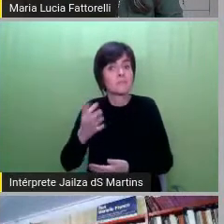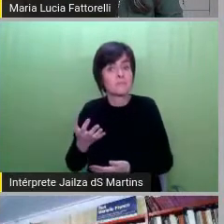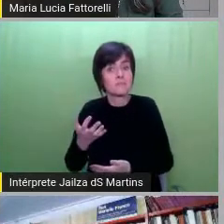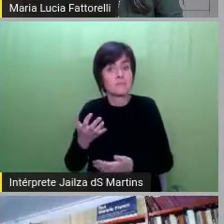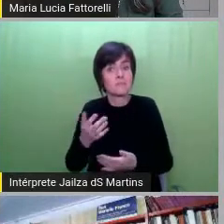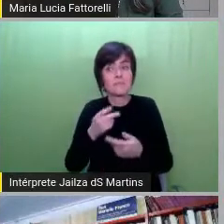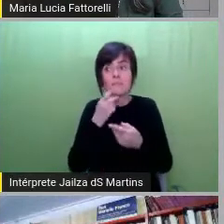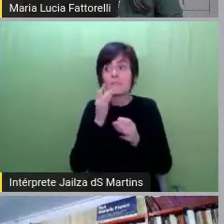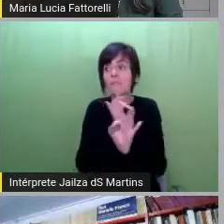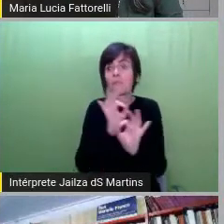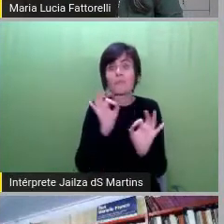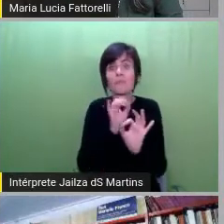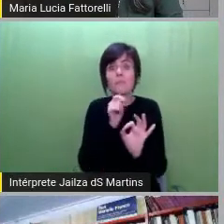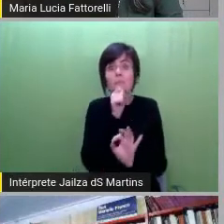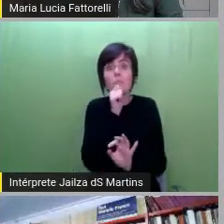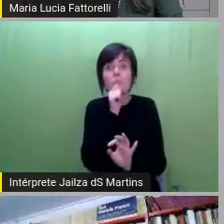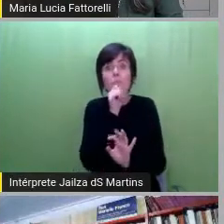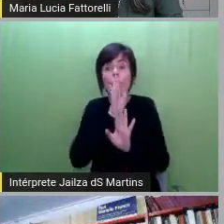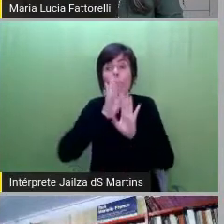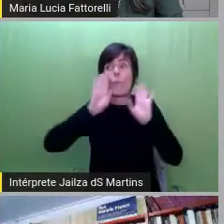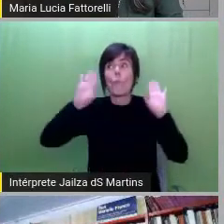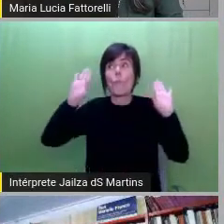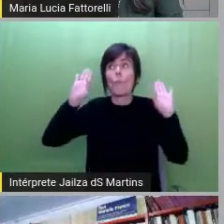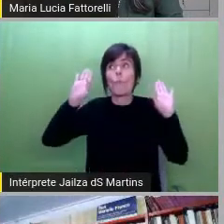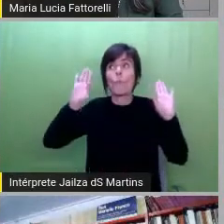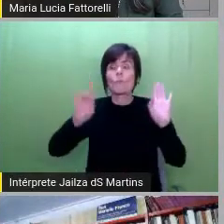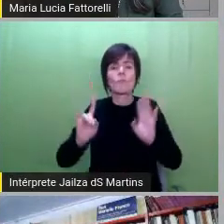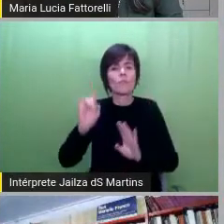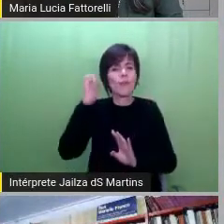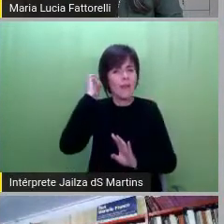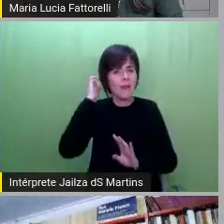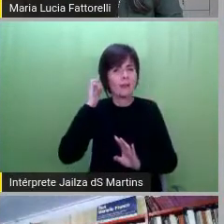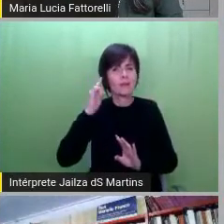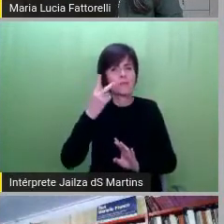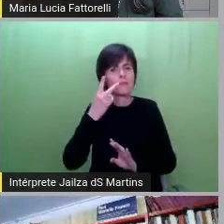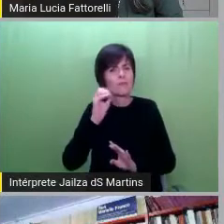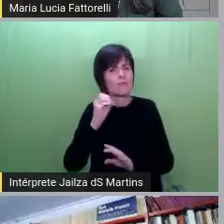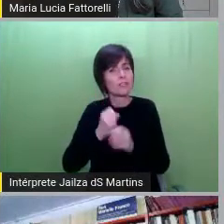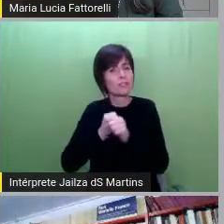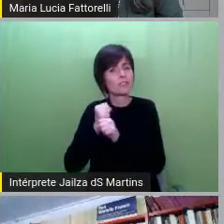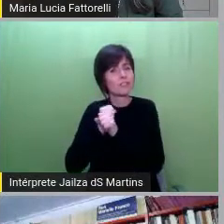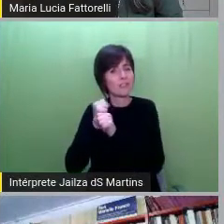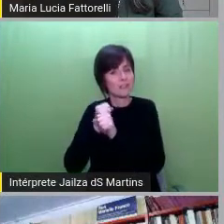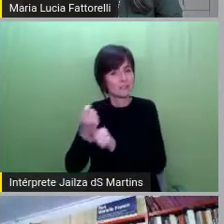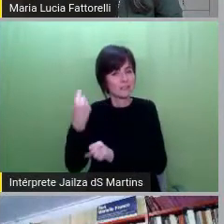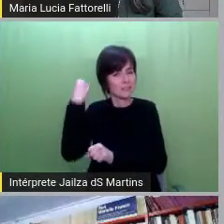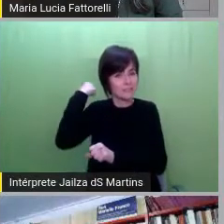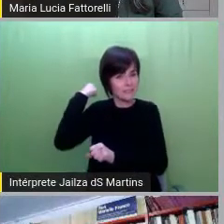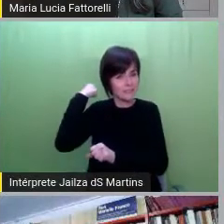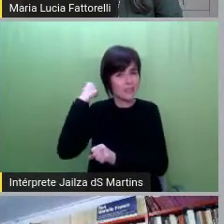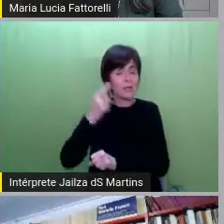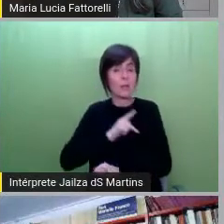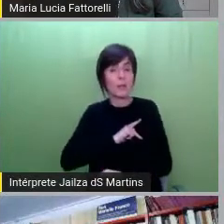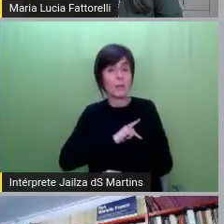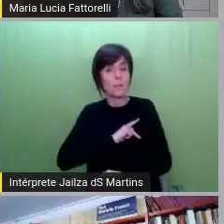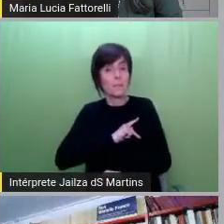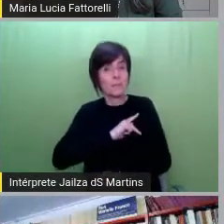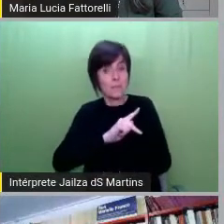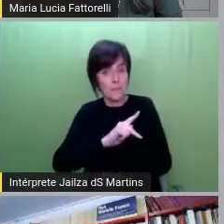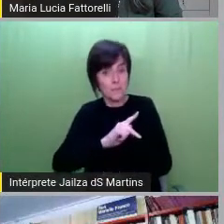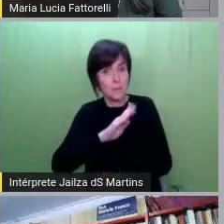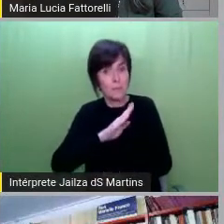ouve falar mais, mas antigamente, né, eu estou falando de 20 anos atrás, né, o presidente do Banco Central tinha que